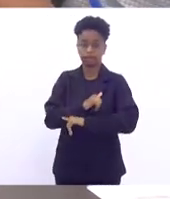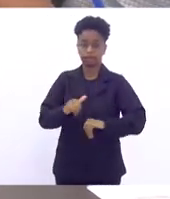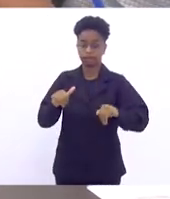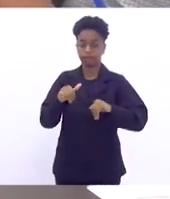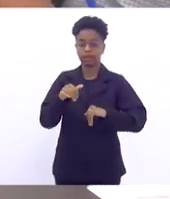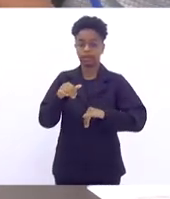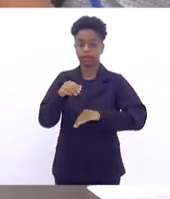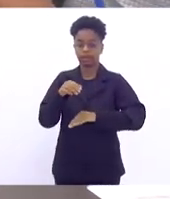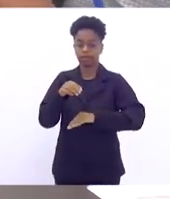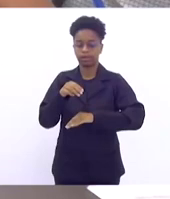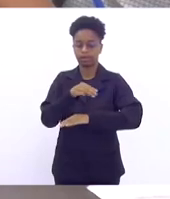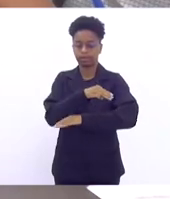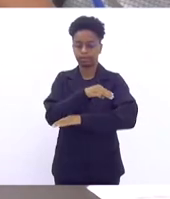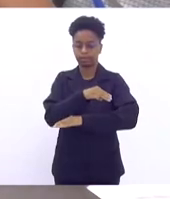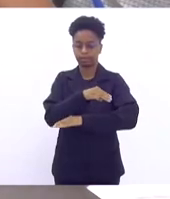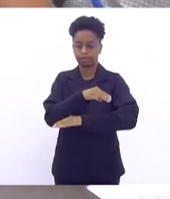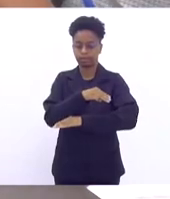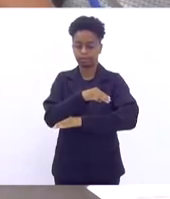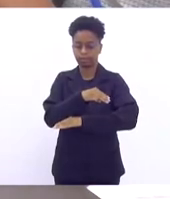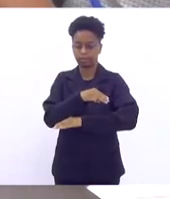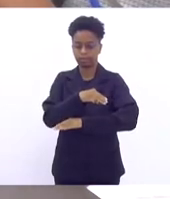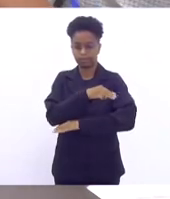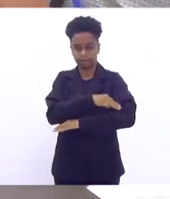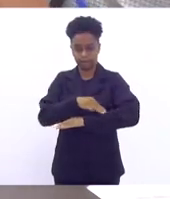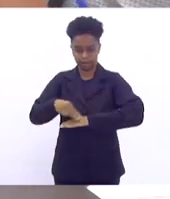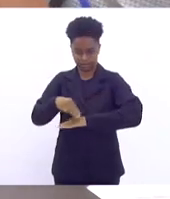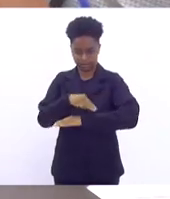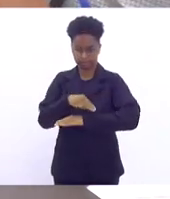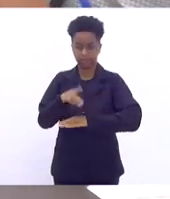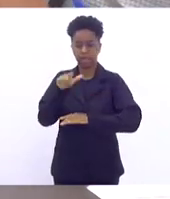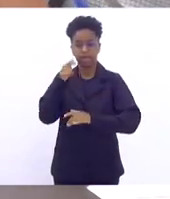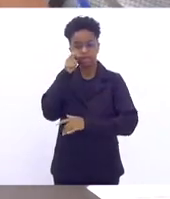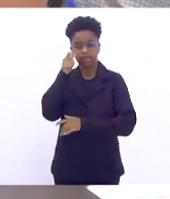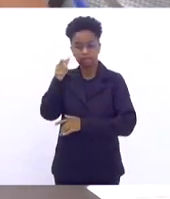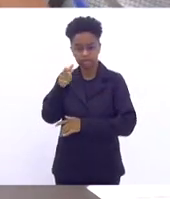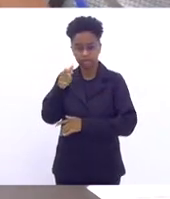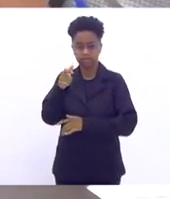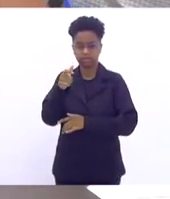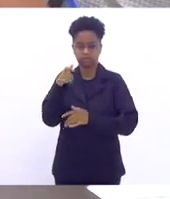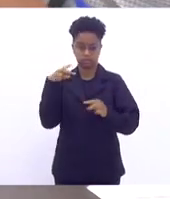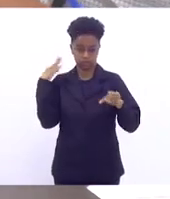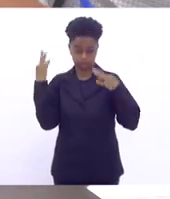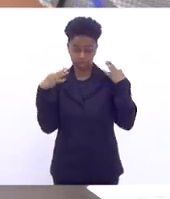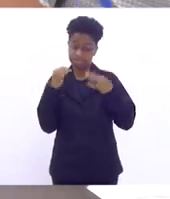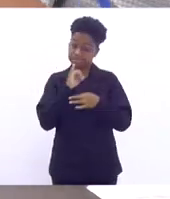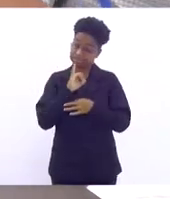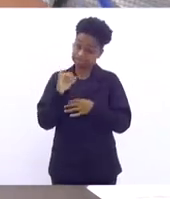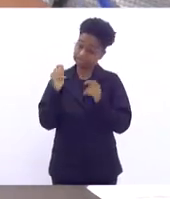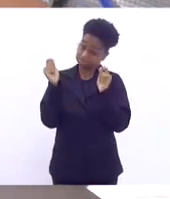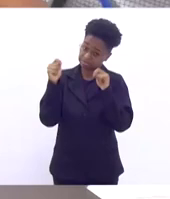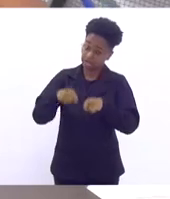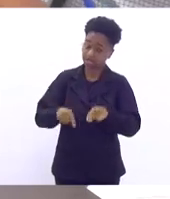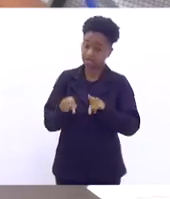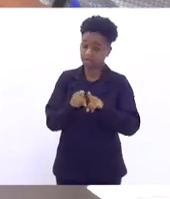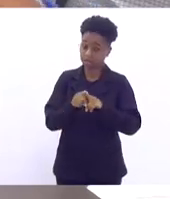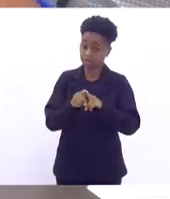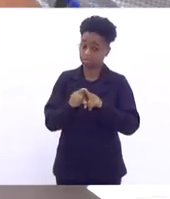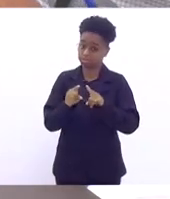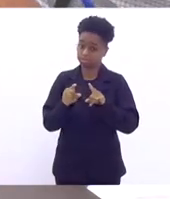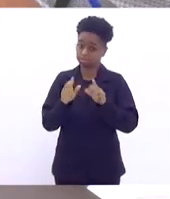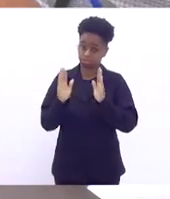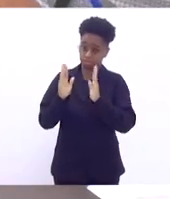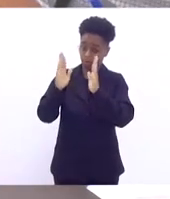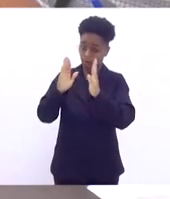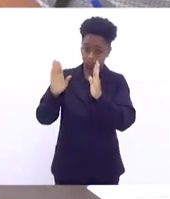turístico etc etc Como já tá comparecer pela constitucionalidade se fosse possível incluir nesse